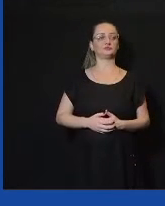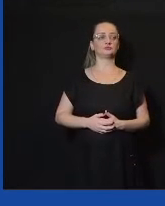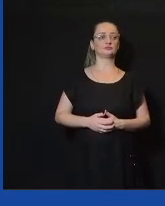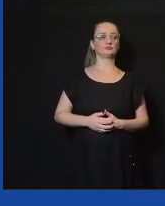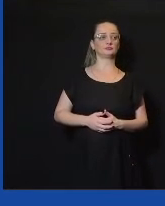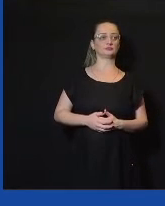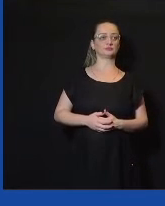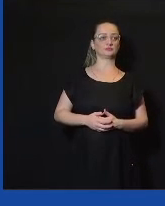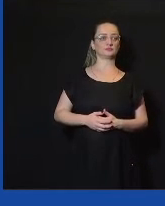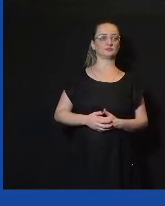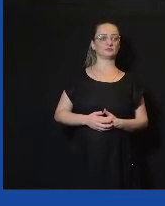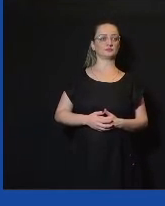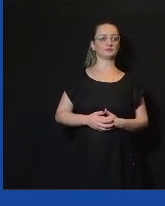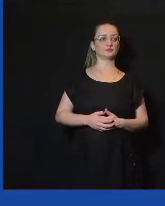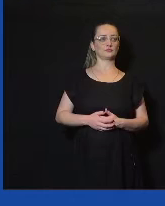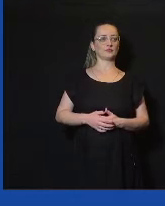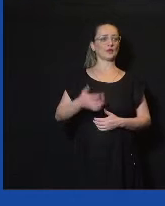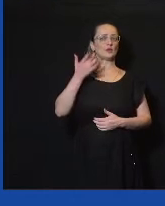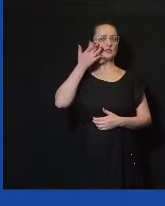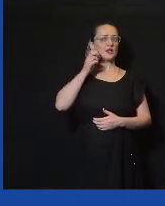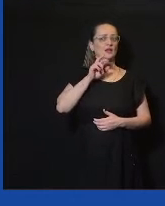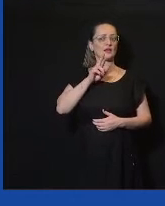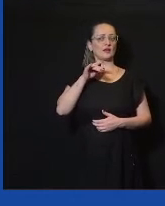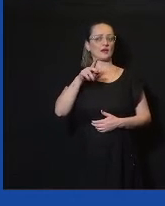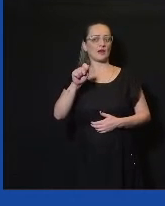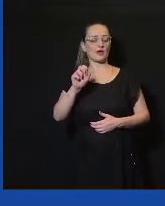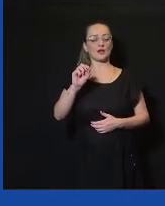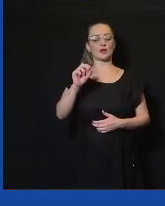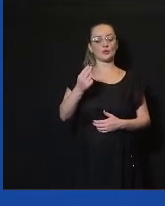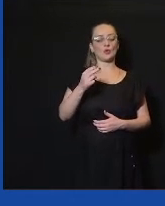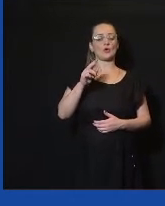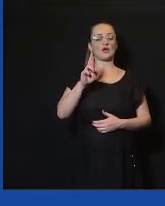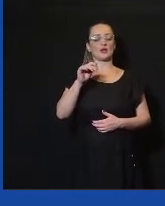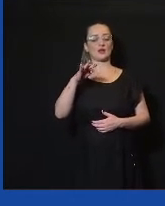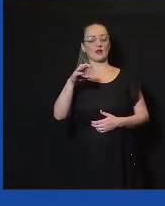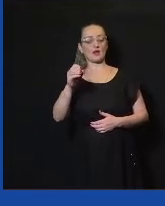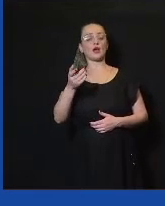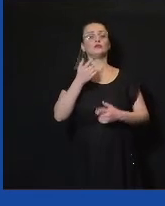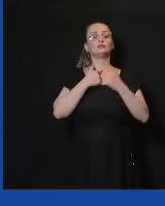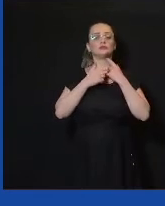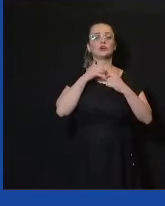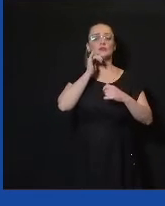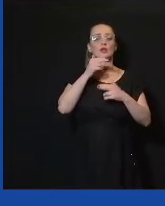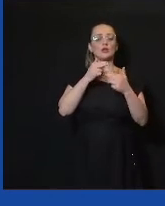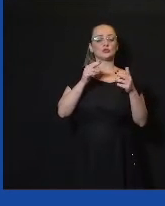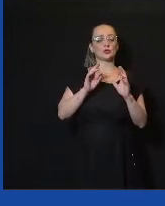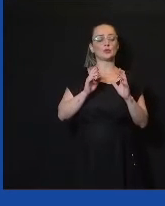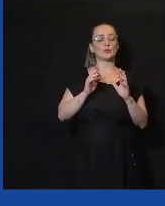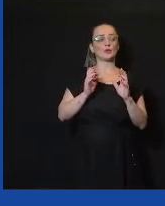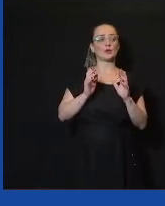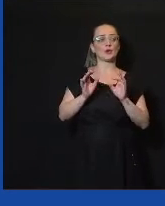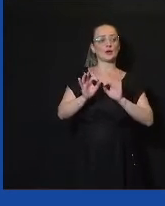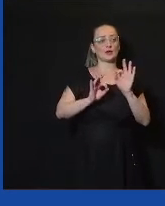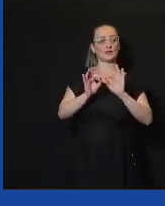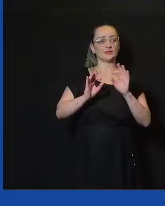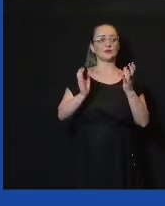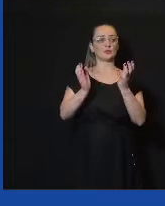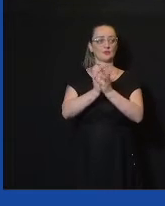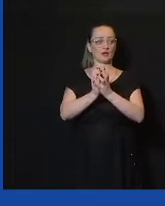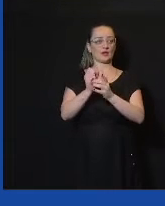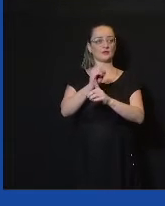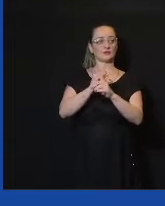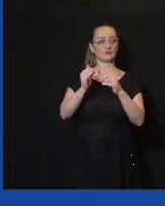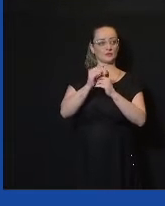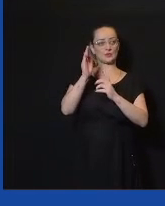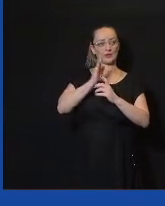Não sei se a Renata ou o Renato querem falar sobre esse tema do o que a organização comunitária, a sociedade civil ensinaram para o país. Não sei se